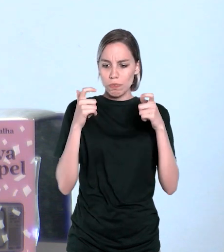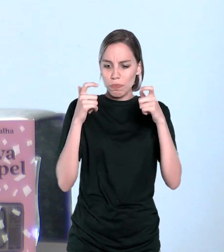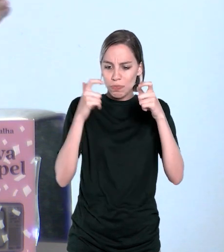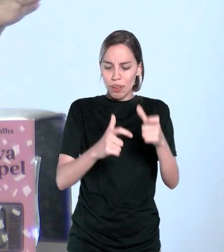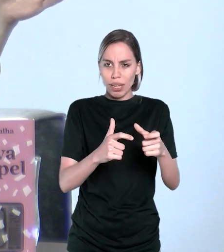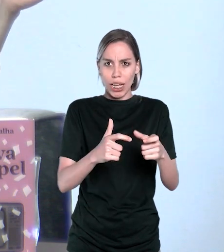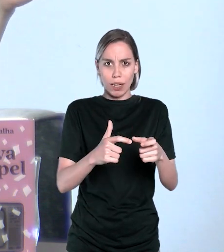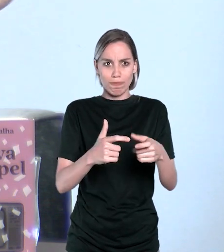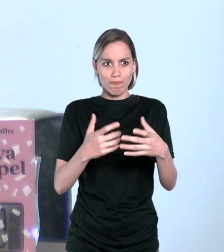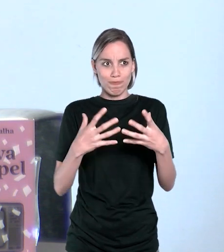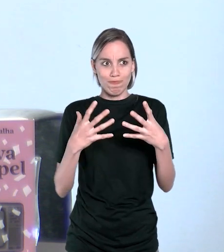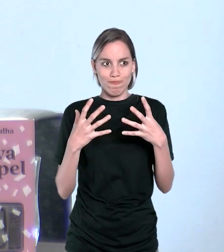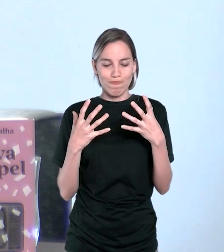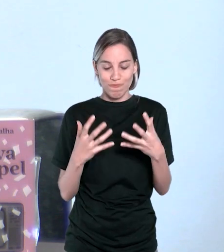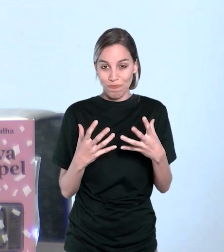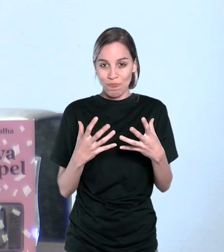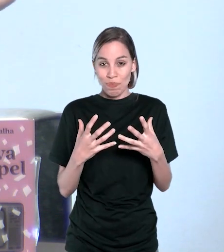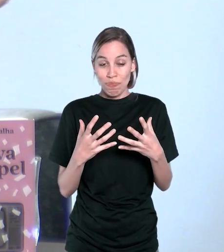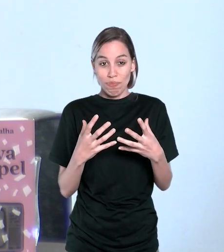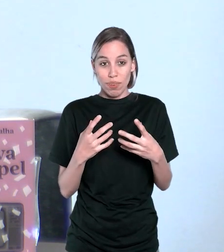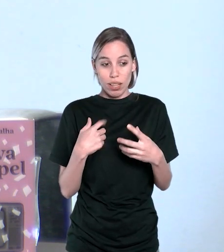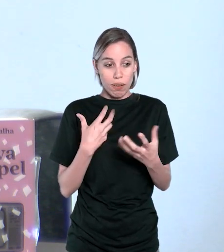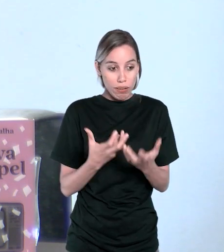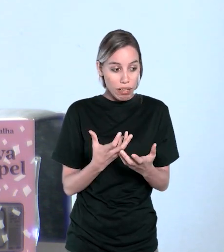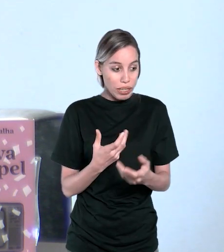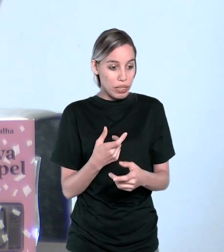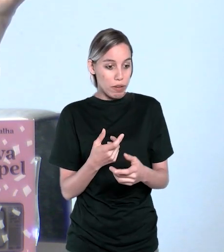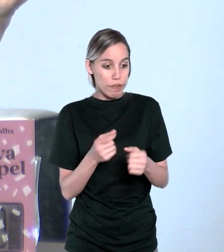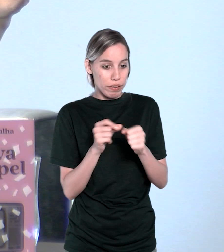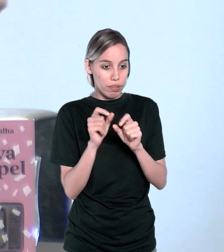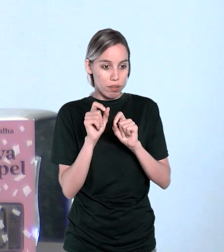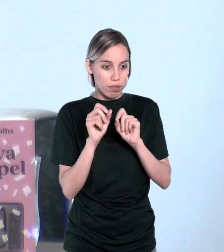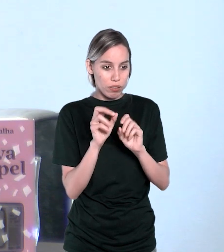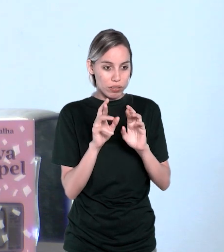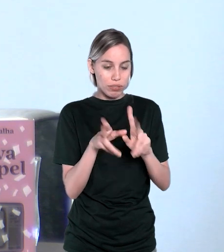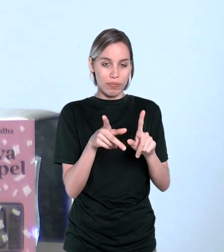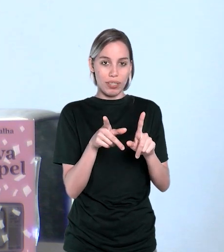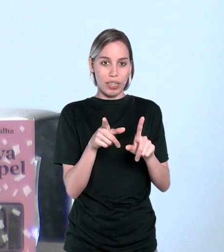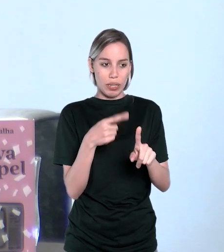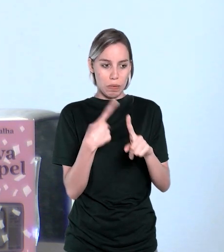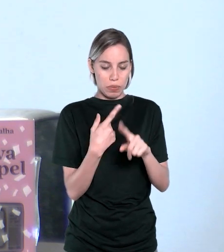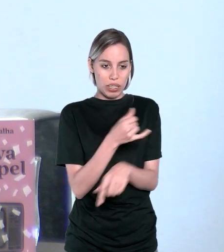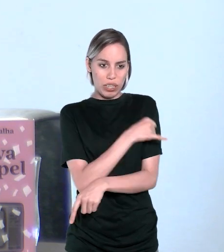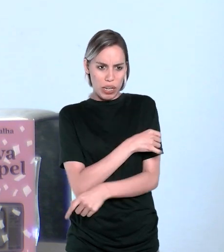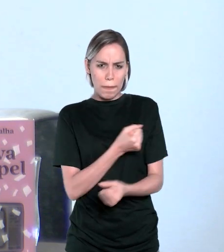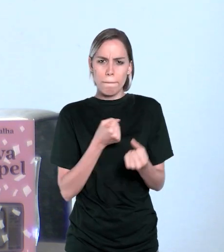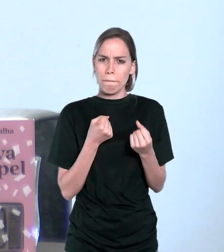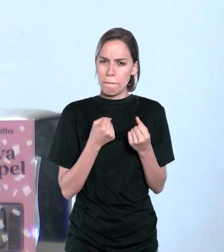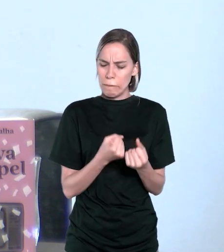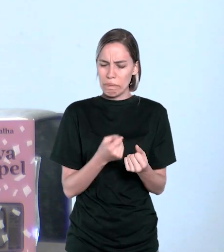E, para eu contrabalançar toda a intensidade do que tem de ruim na cidade, eu uso muito humor, né? E eu sabia